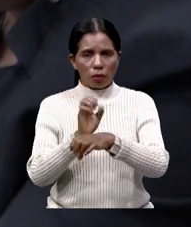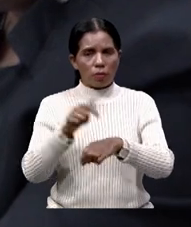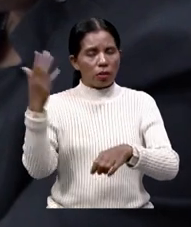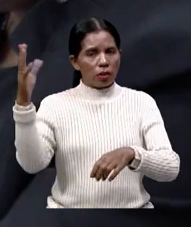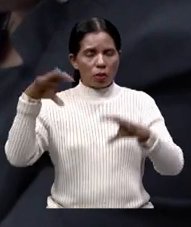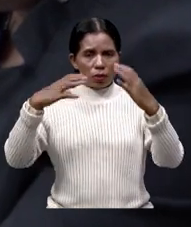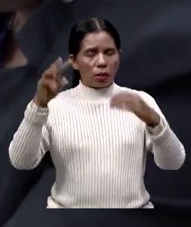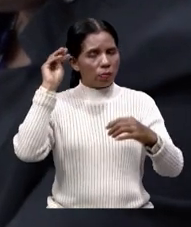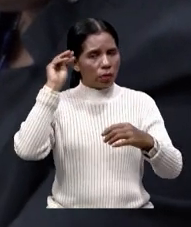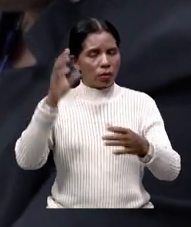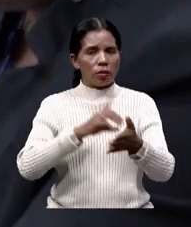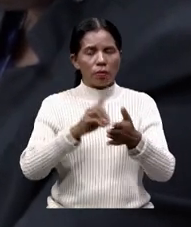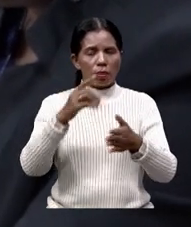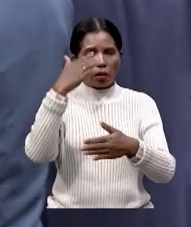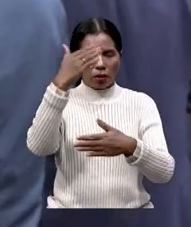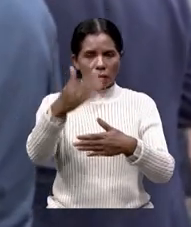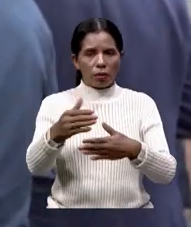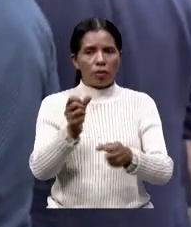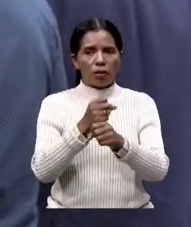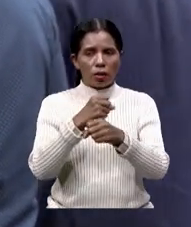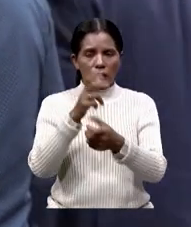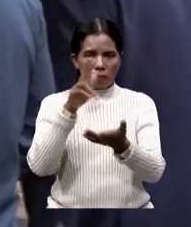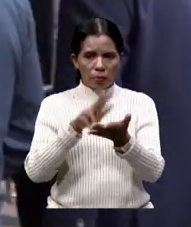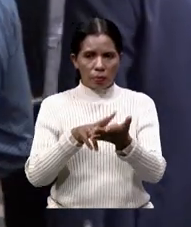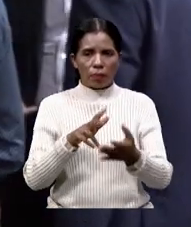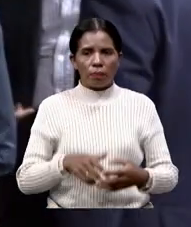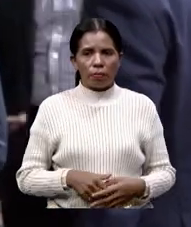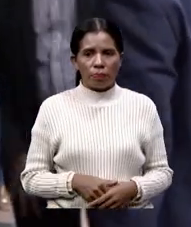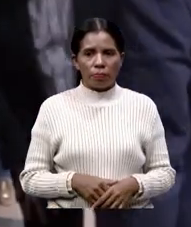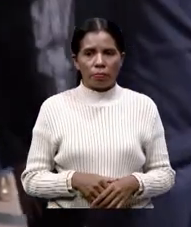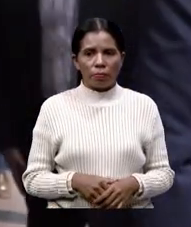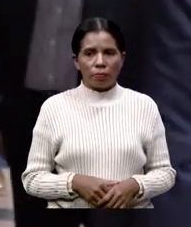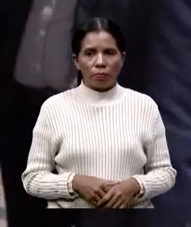ministro semana wen o de halo aprovação. Santina de Jesus, João Carlos, GMN.